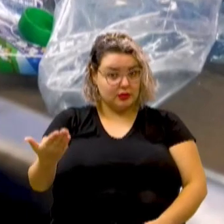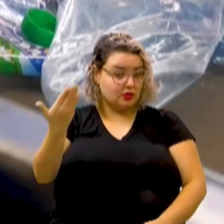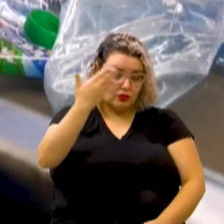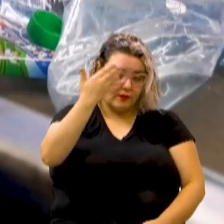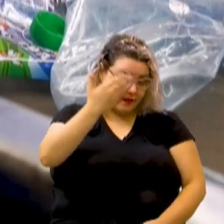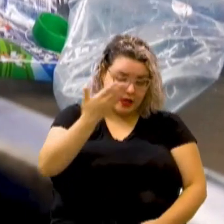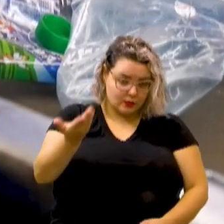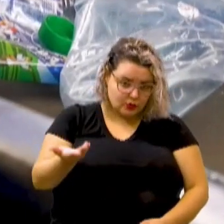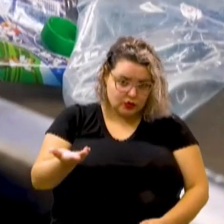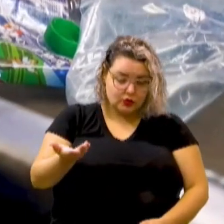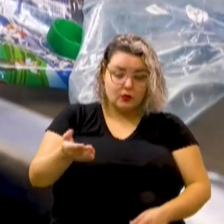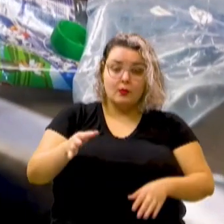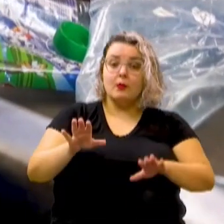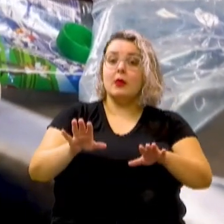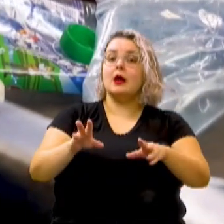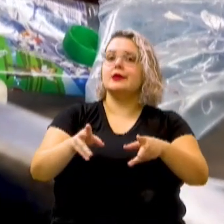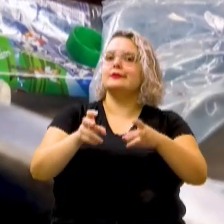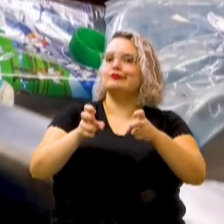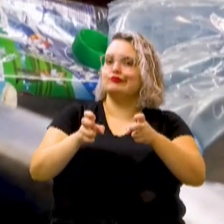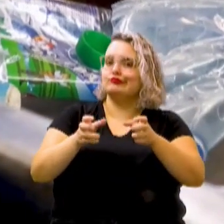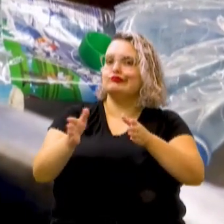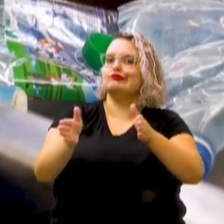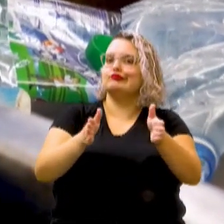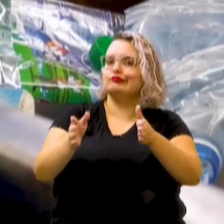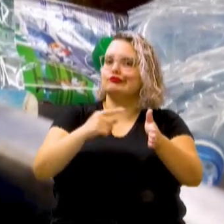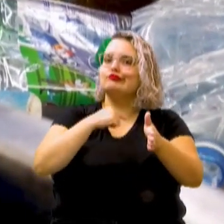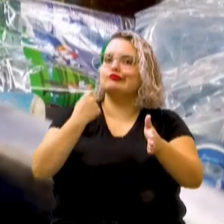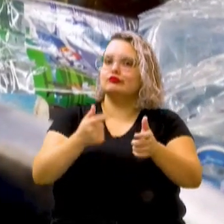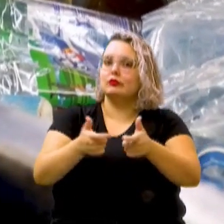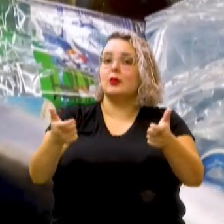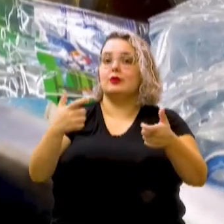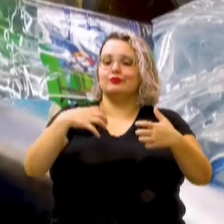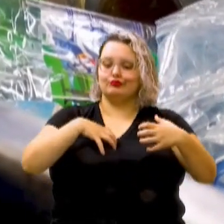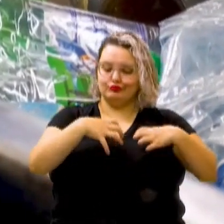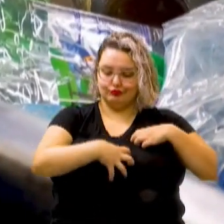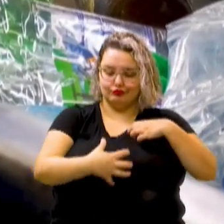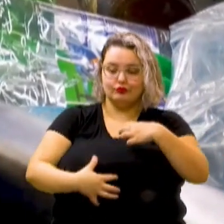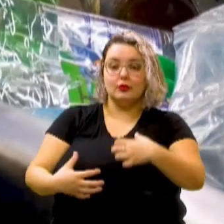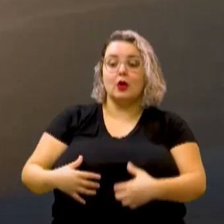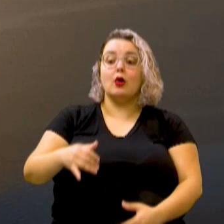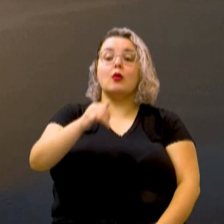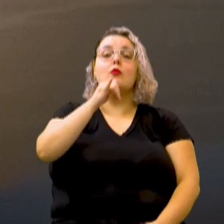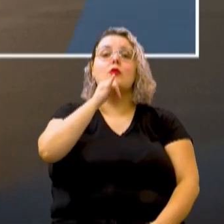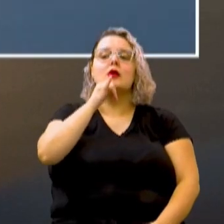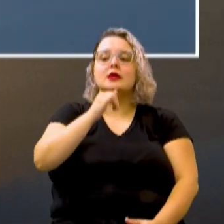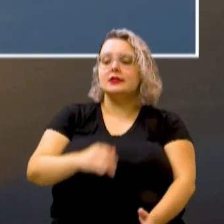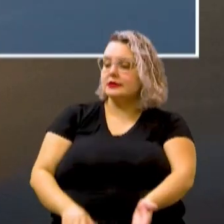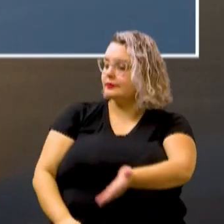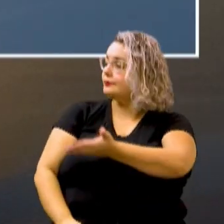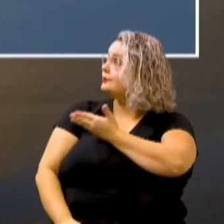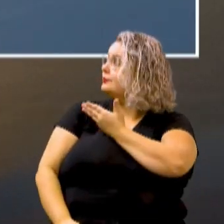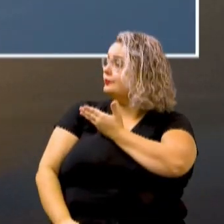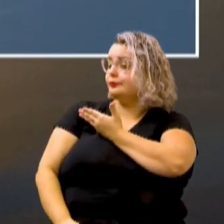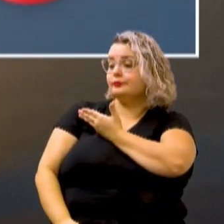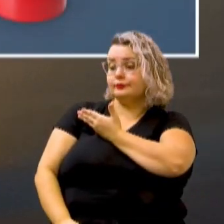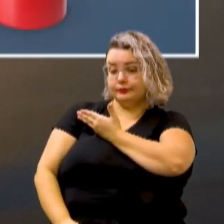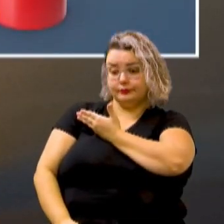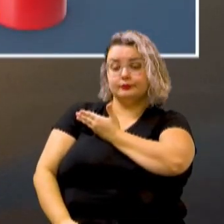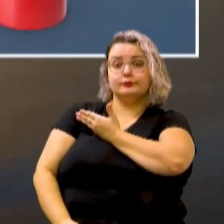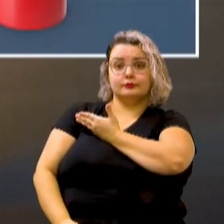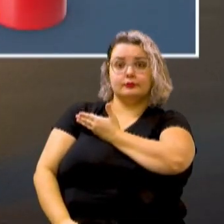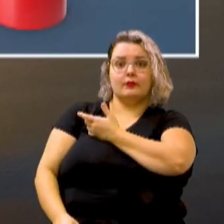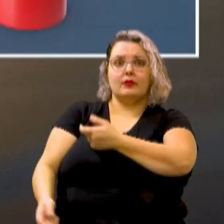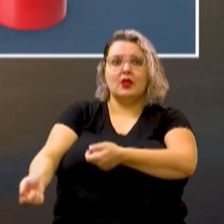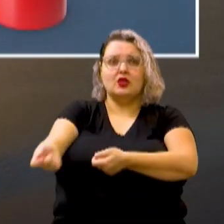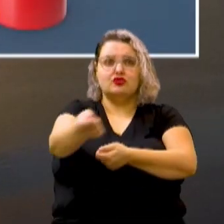forma invisível, mas notada a longo prazo pelo nosso organismo, como, por exemplo, espuma